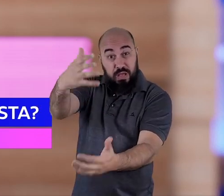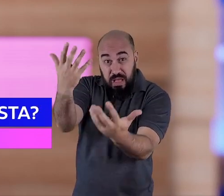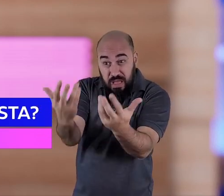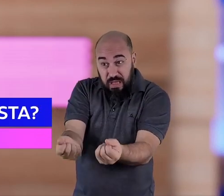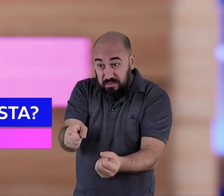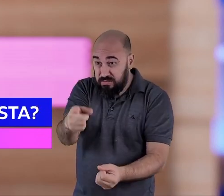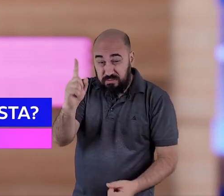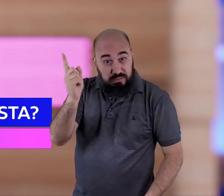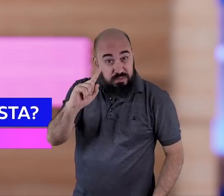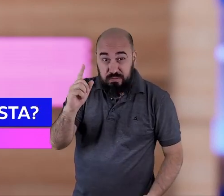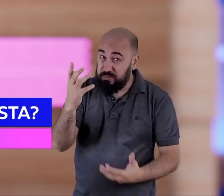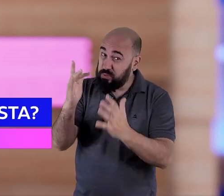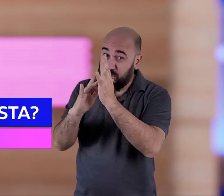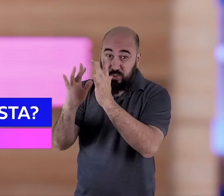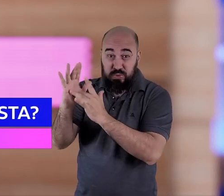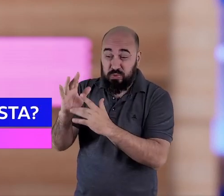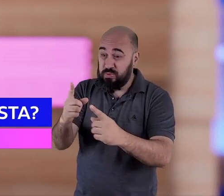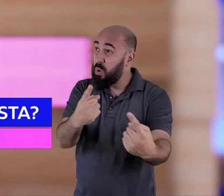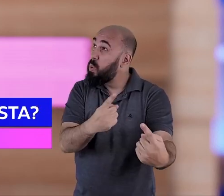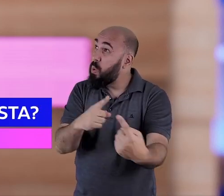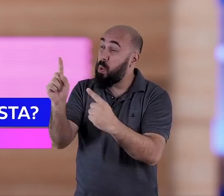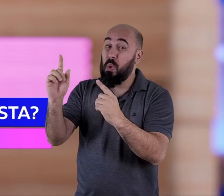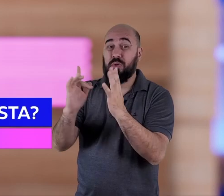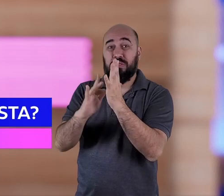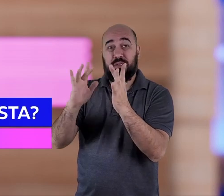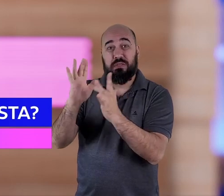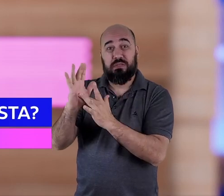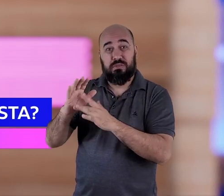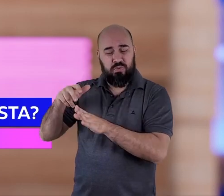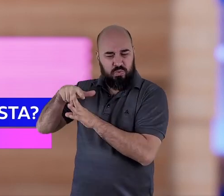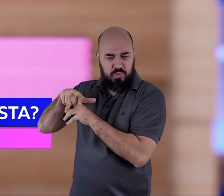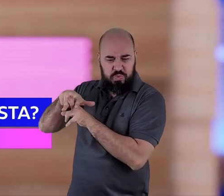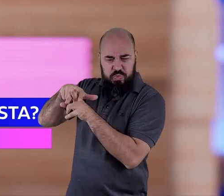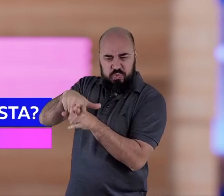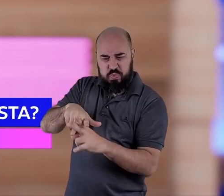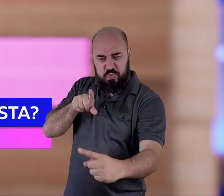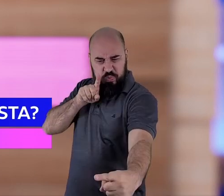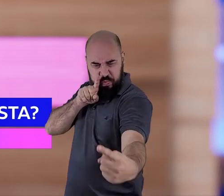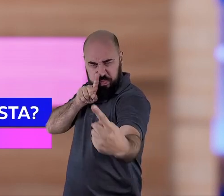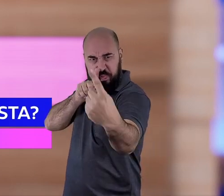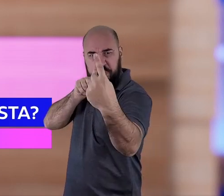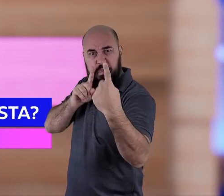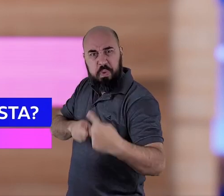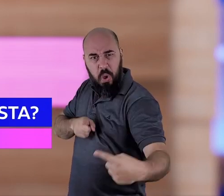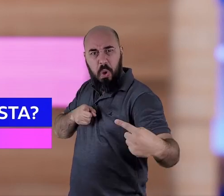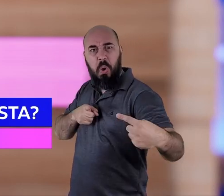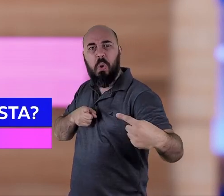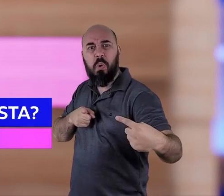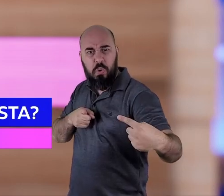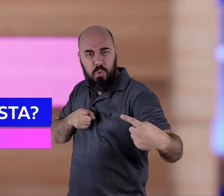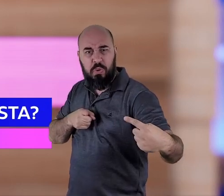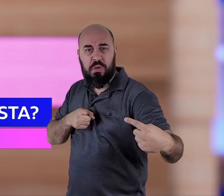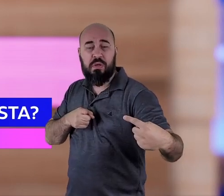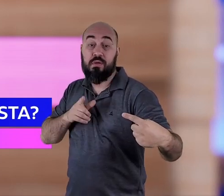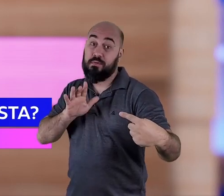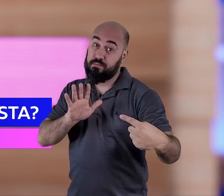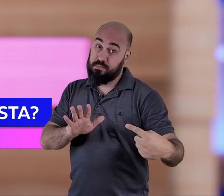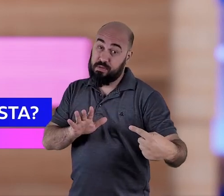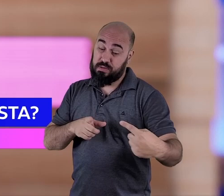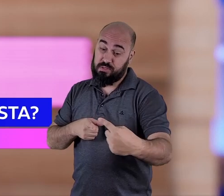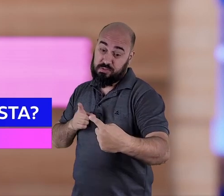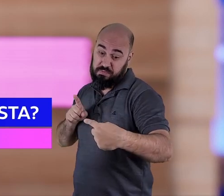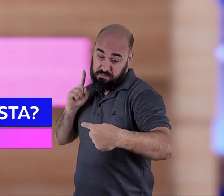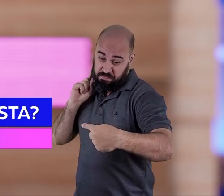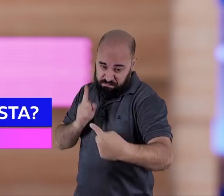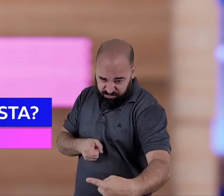que estavam montando no cavalo e contra o seu exército. Mas a besta foi presa,